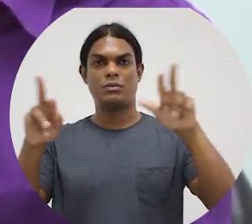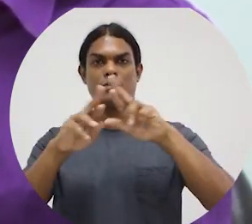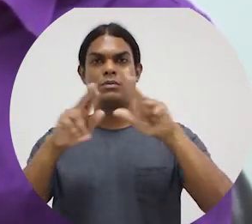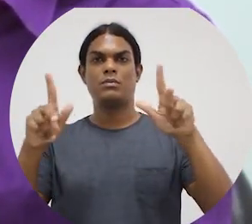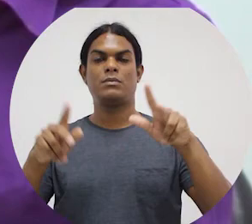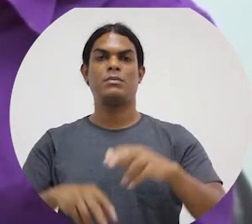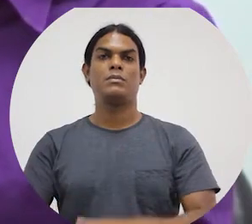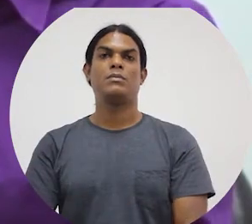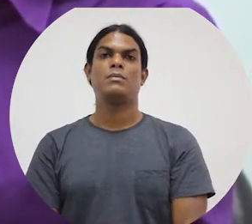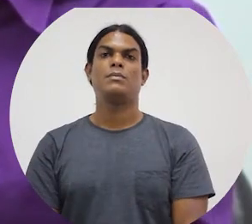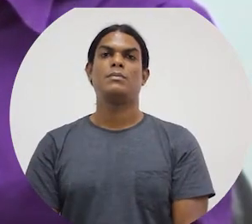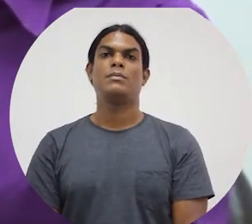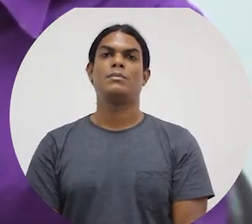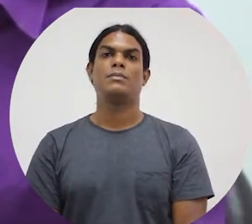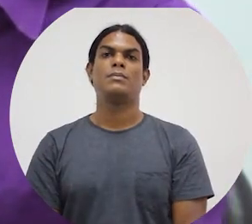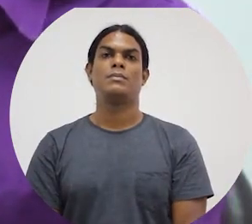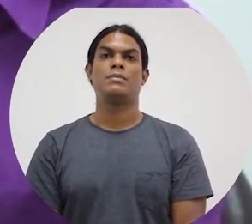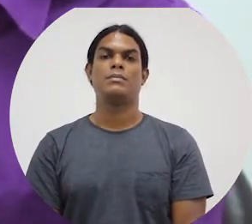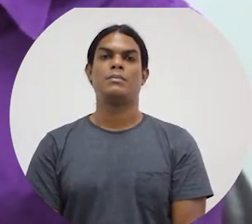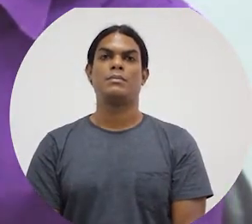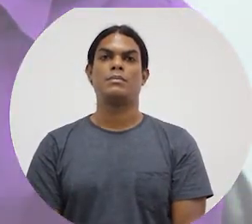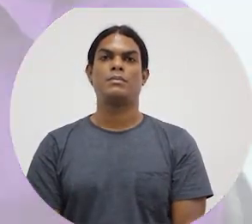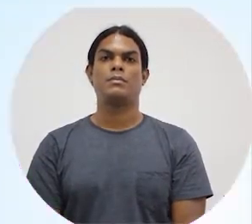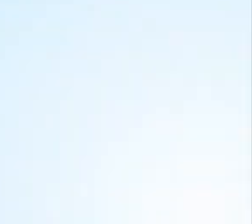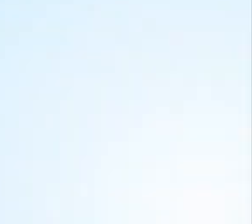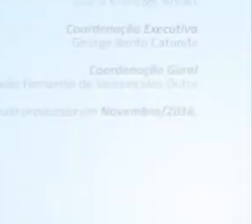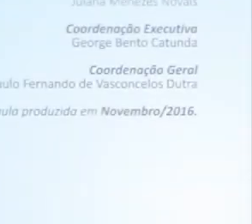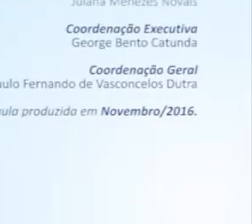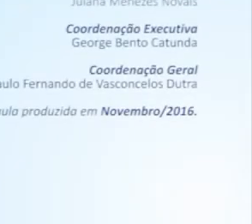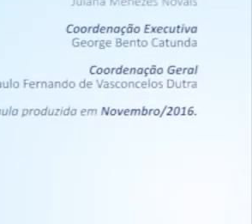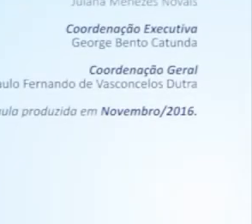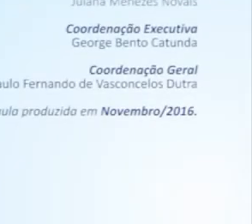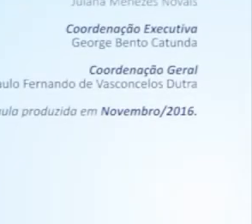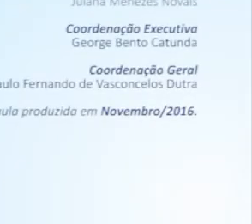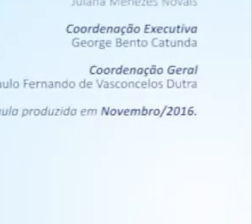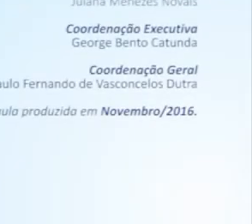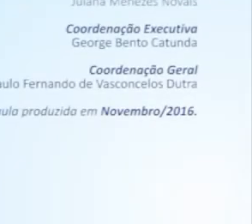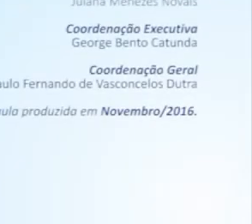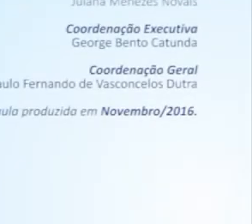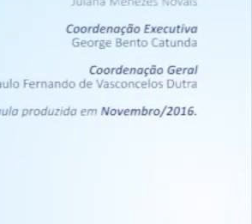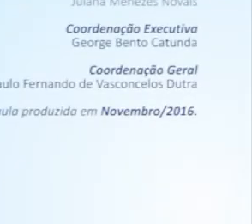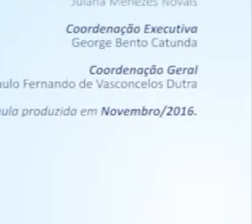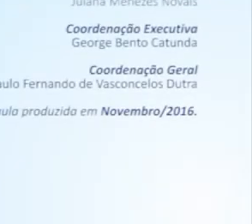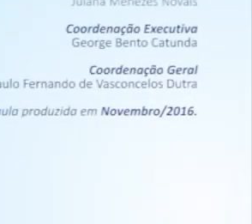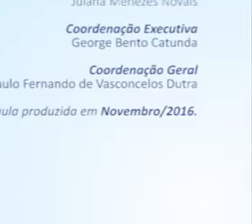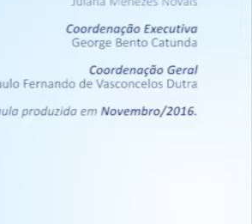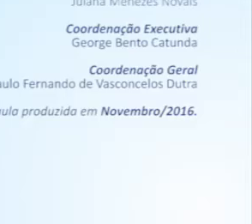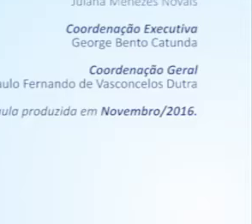tempo na sua produção ou prestação de serviços.